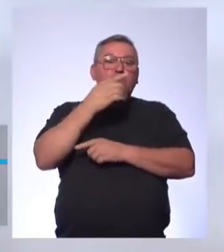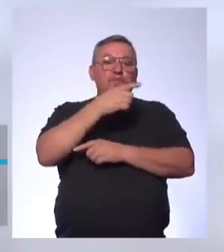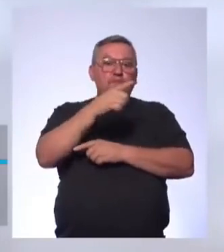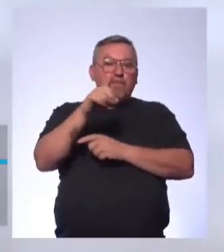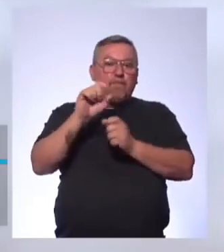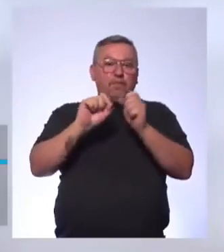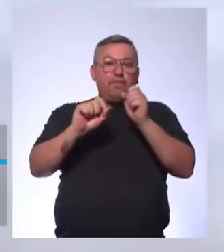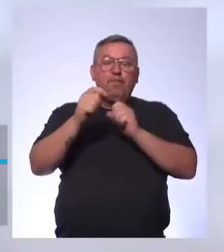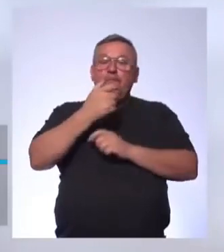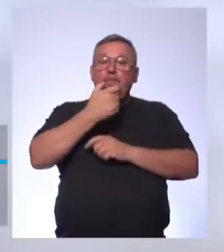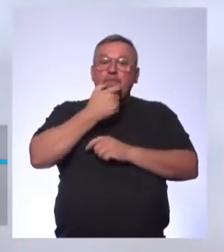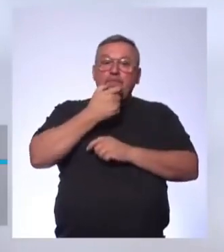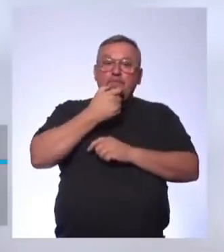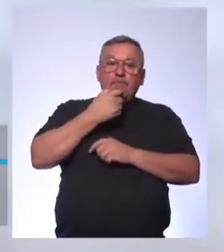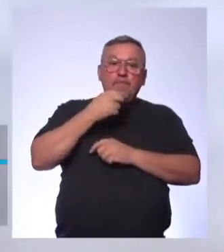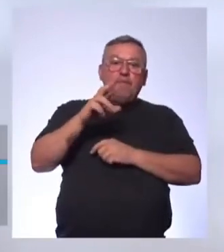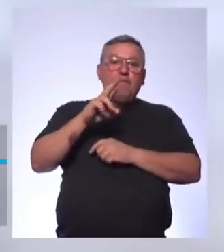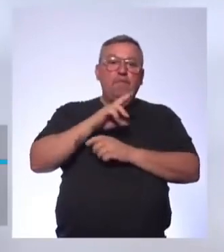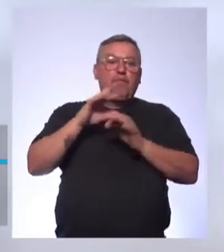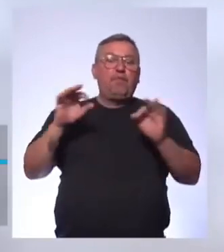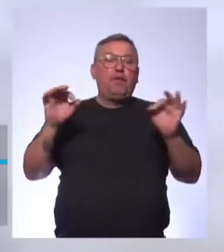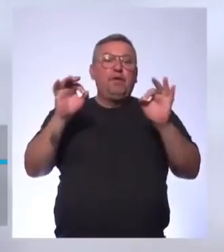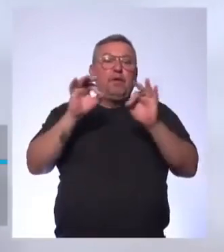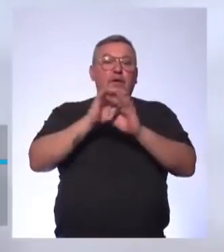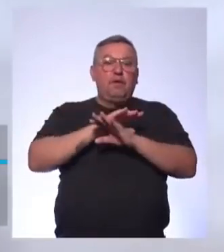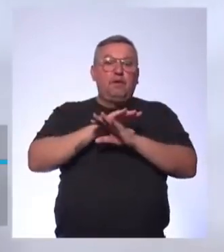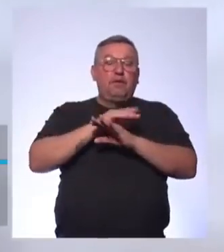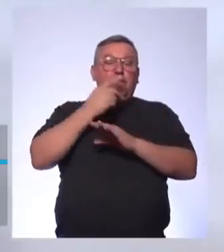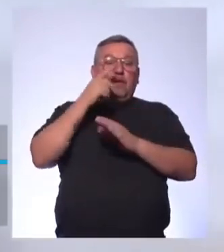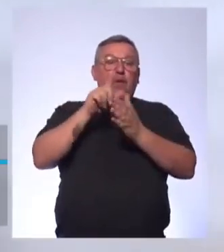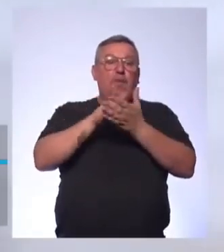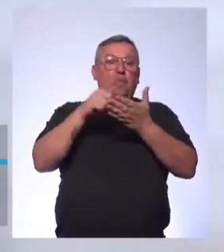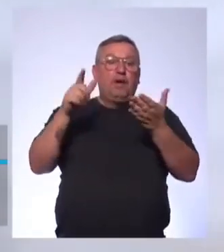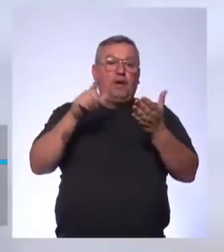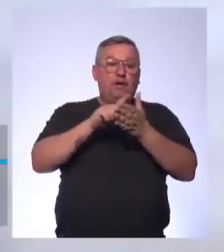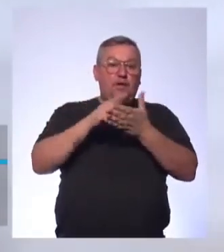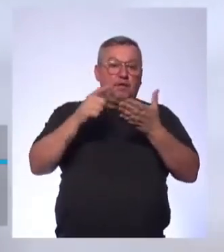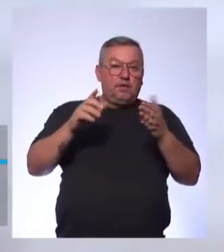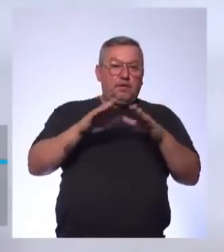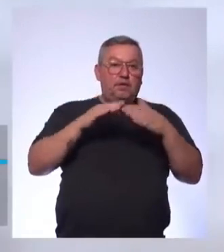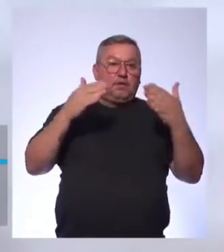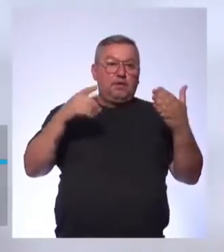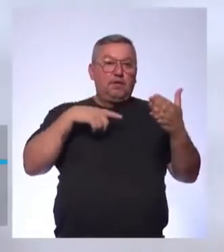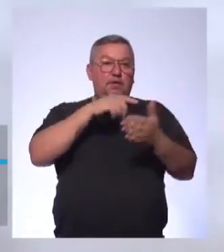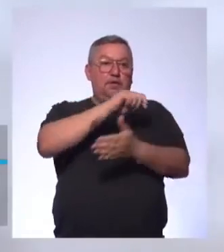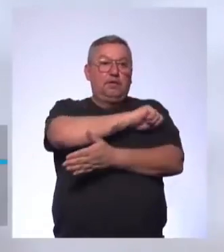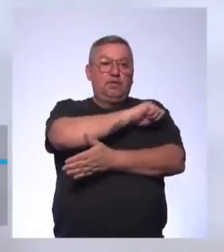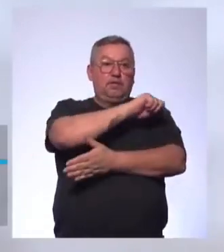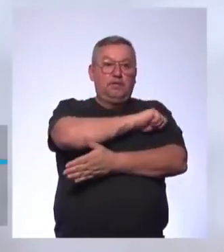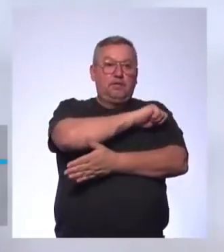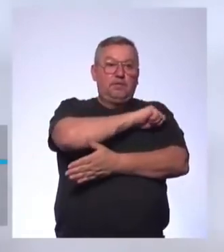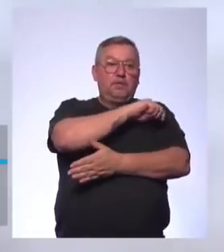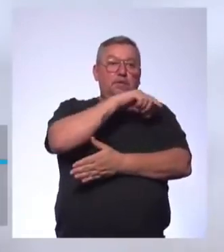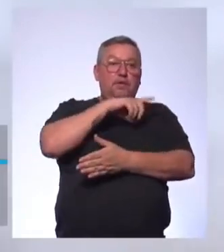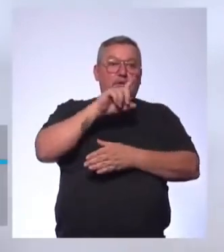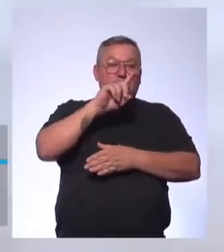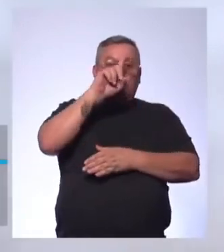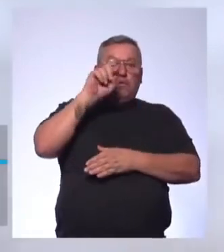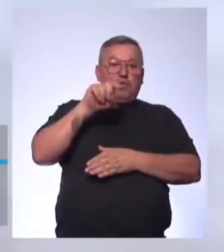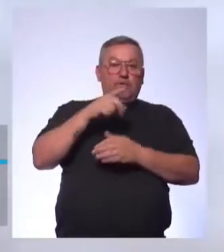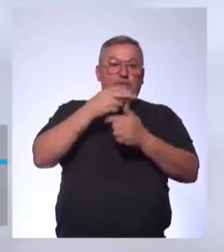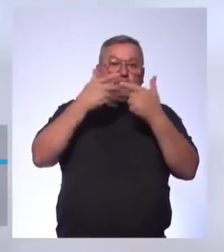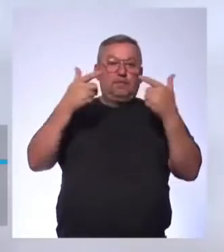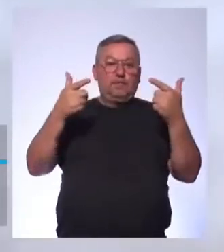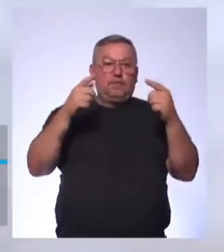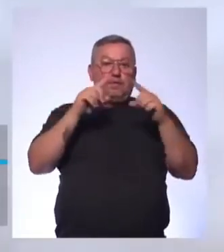falarem inglês, darem resposta completa, elas falam a página. Quando algum aluno tem dúvida de alguma comanda nossa